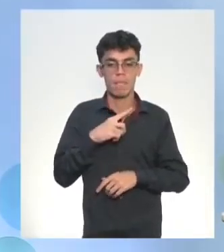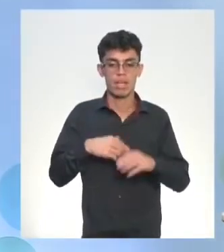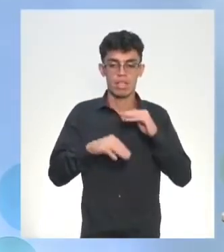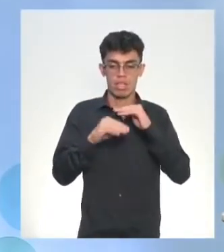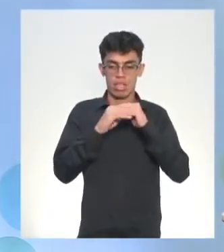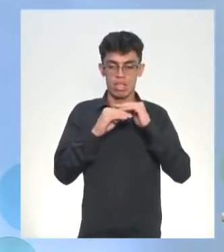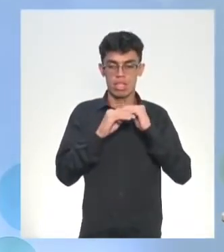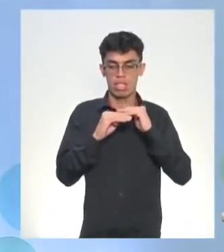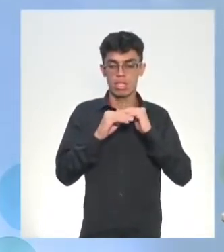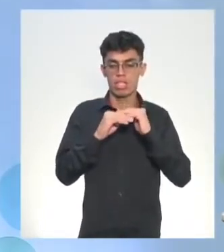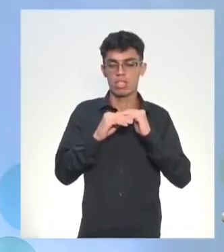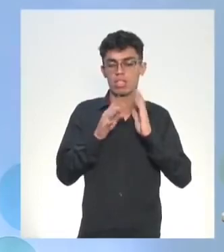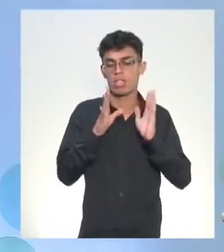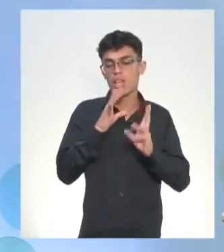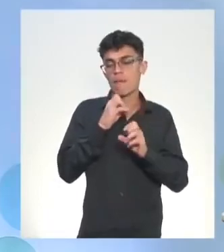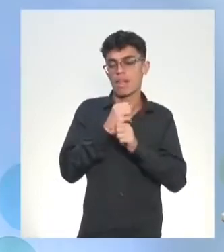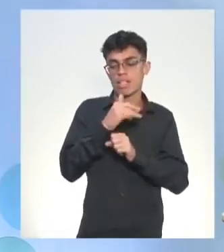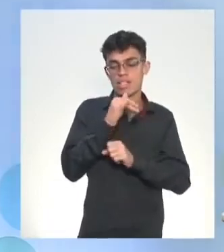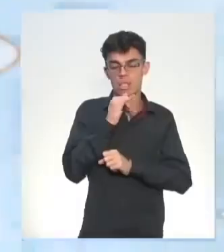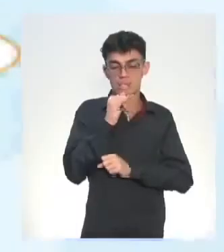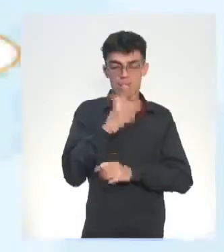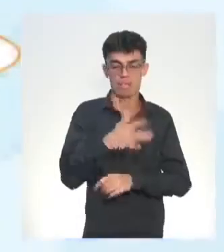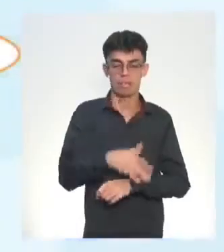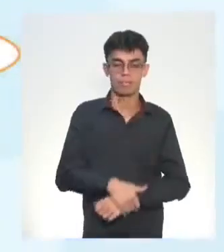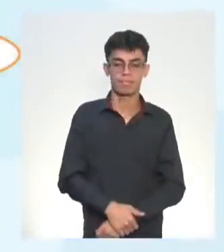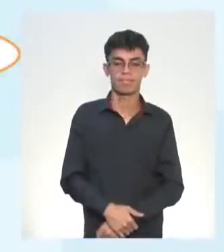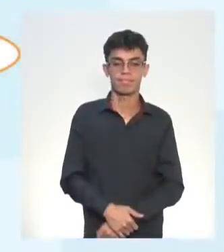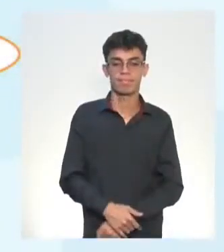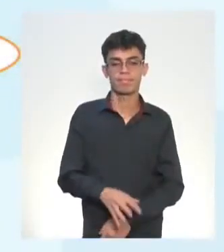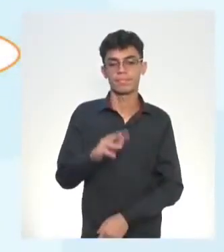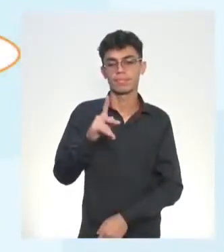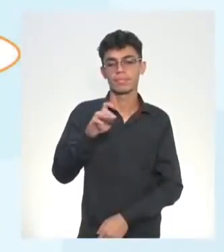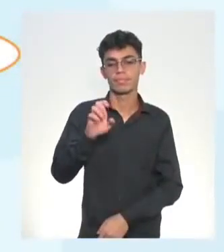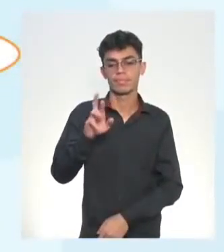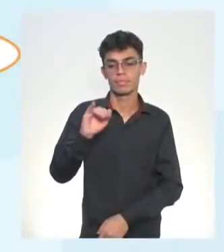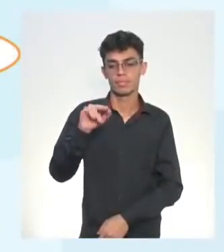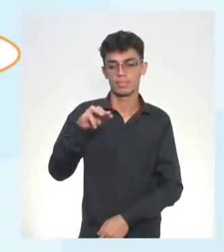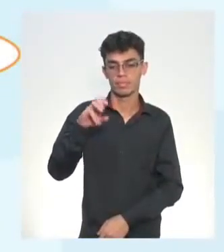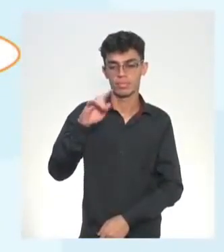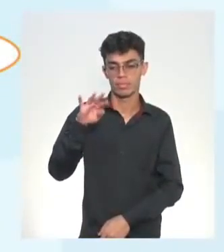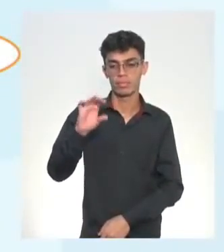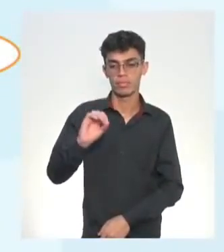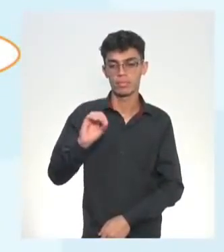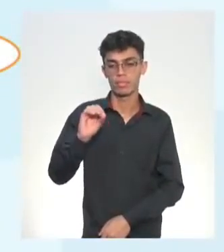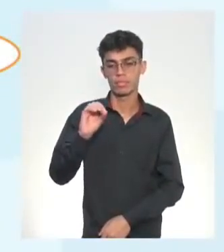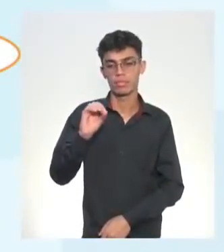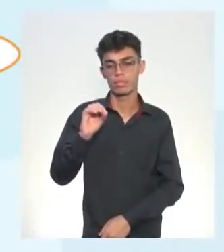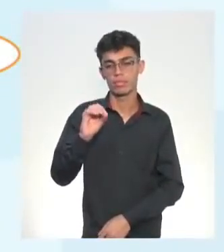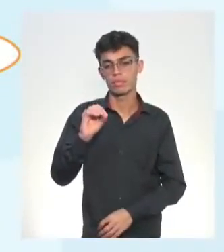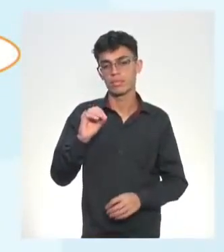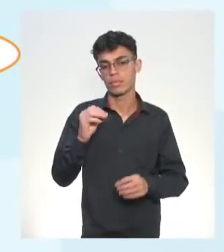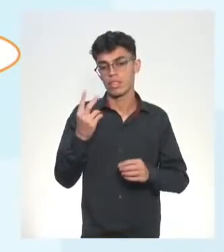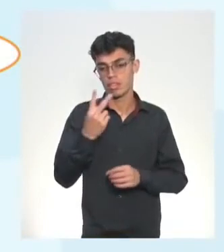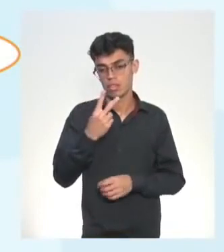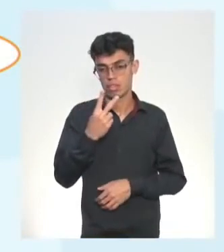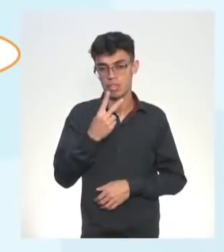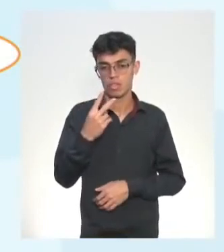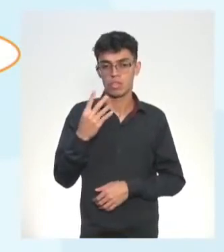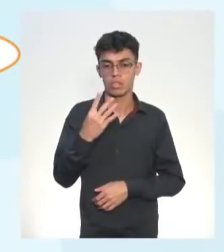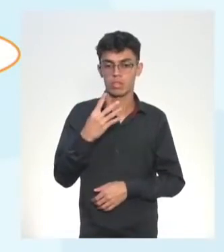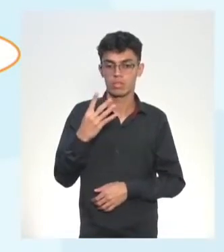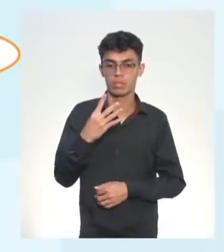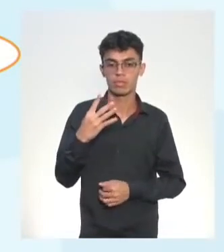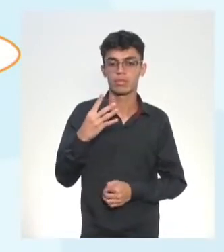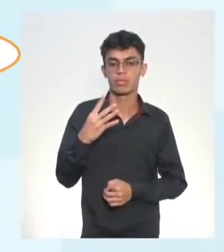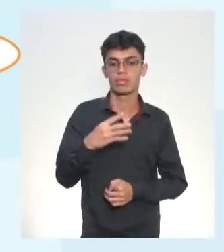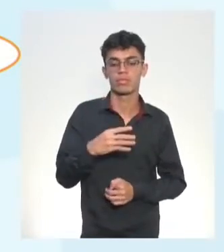né? Em vez de eu ficar contando, por exemplo, vamos ver o perímetro aqui, ó. Eu sei que aqui desse lado são 24, certo? Então,